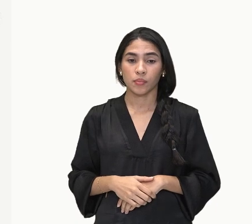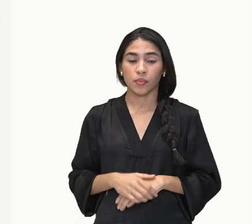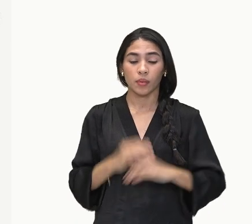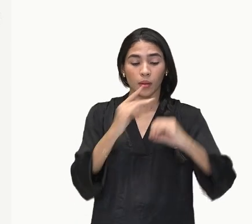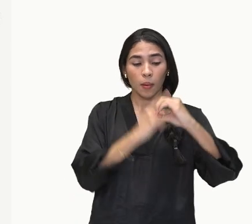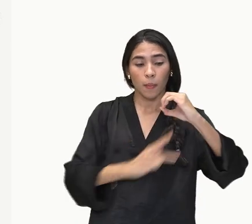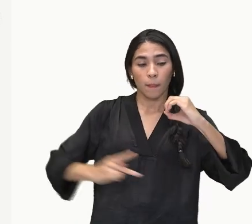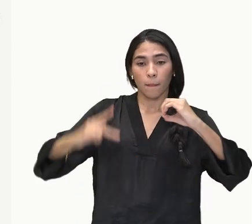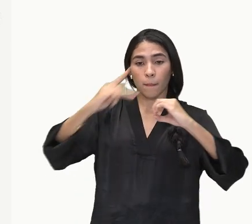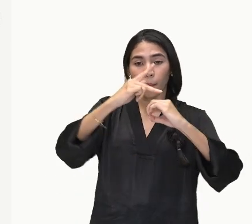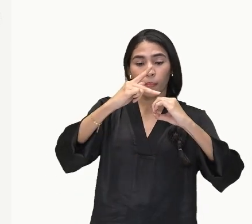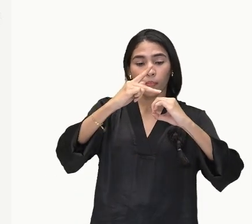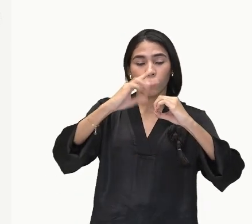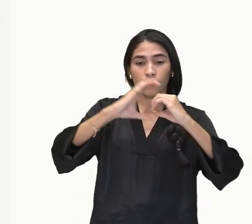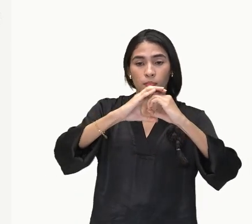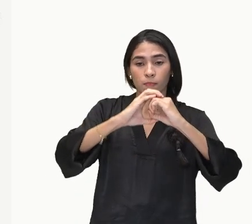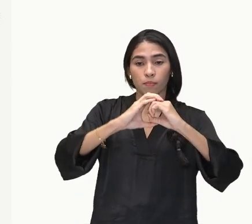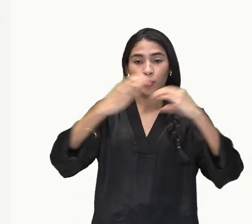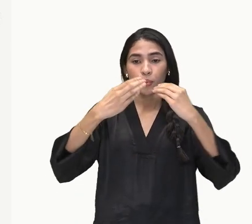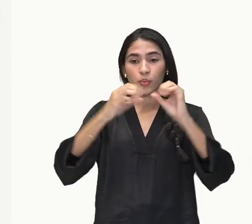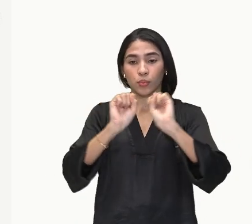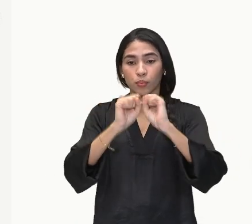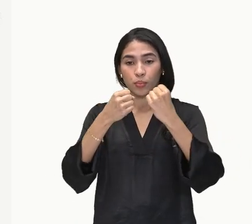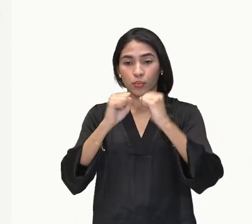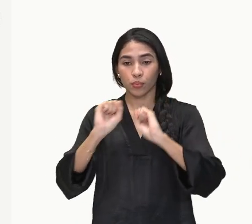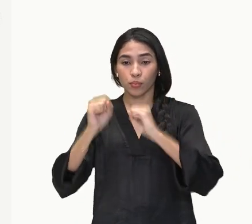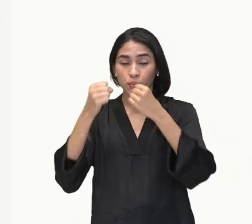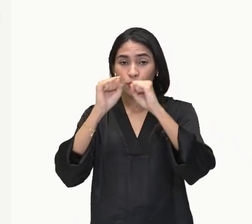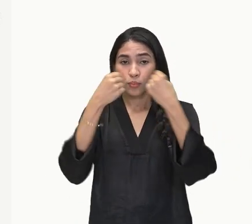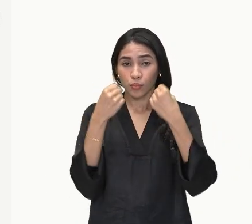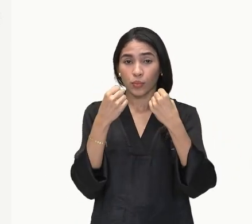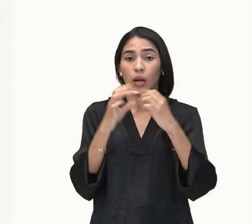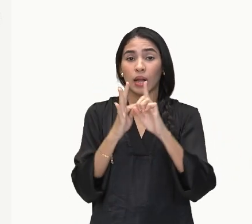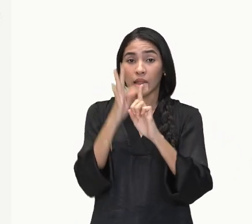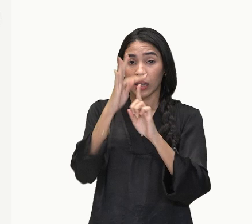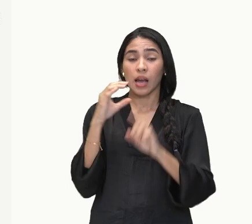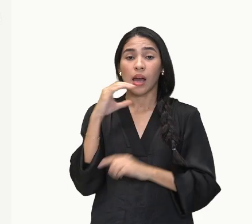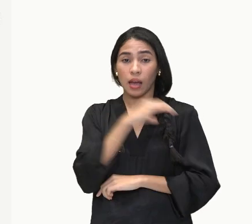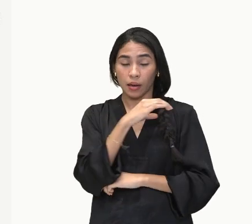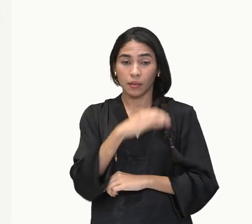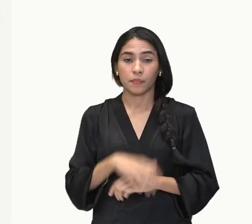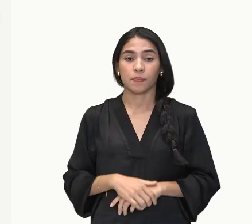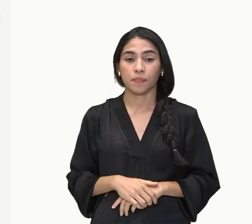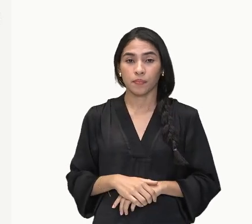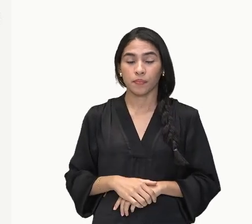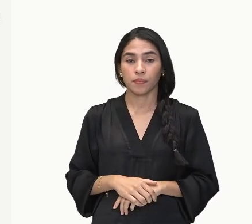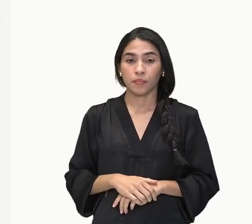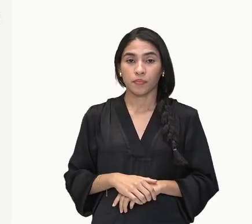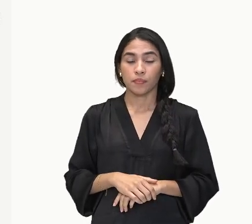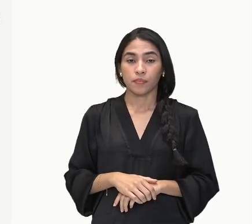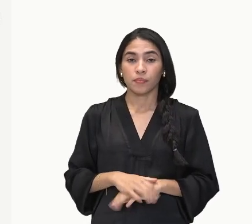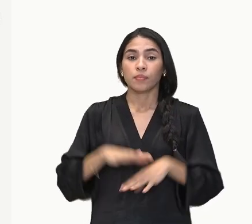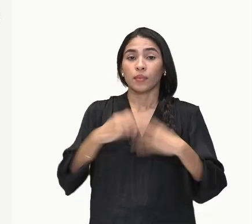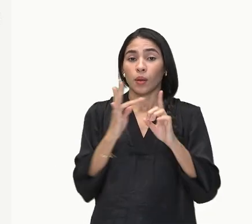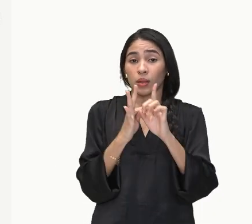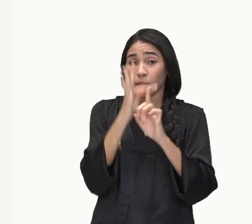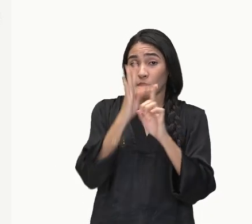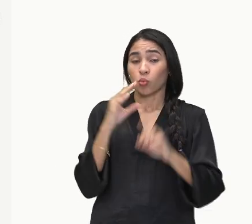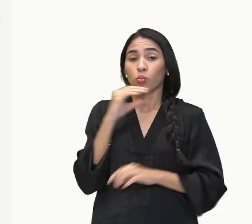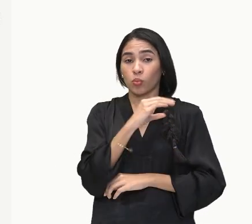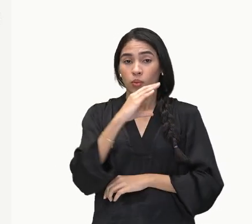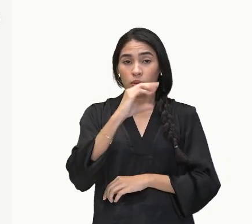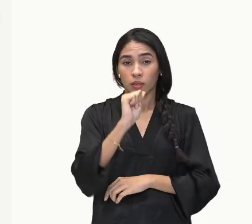no urânio, que se divide em outros átomos e gera muito calor. Na geração de calor, o que é que vai